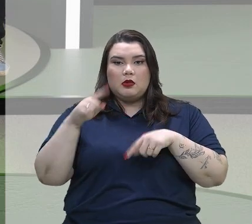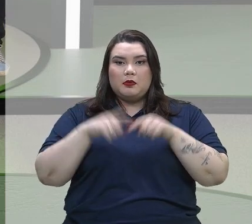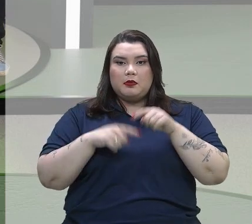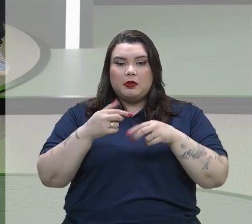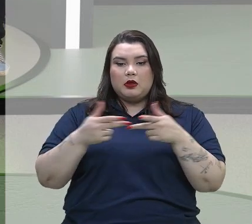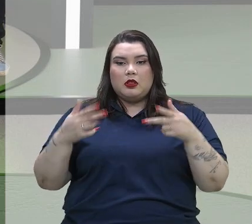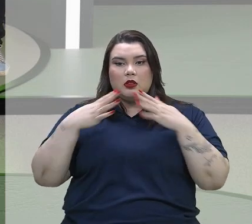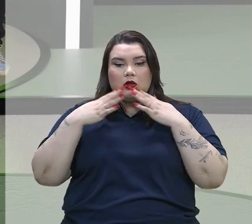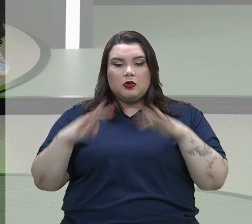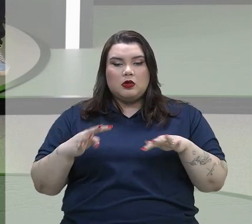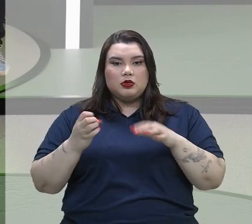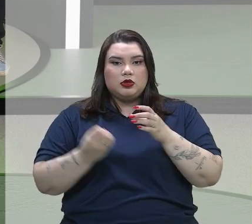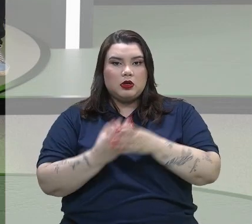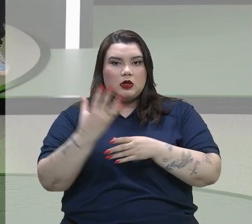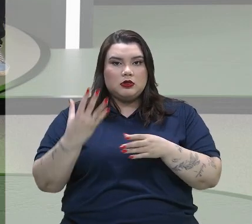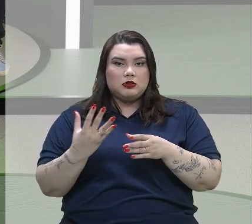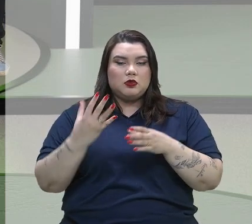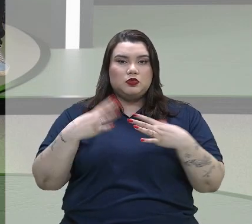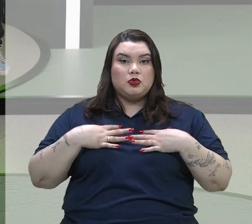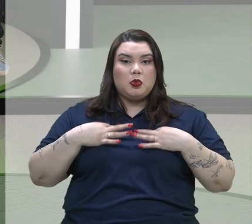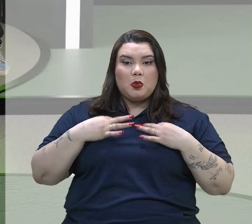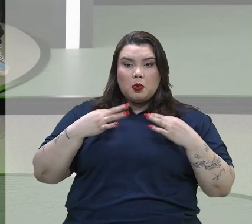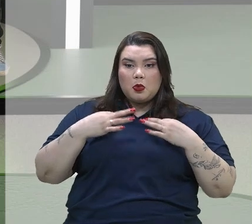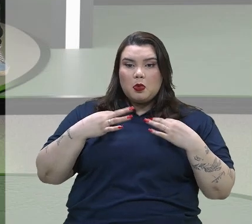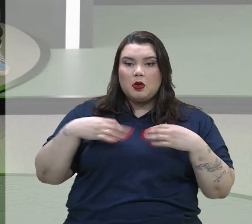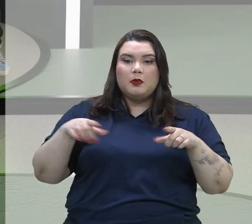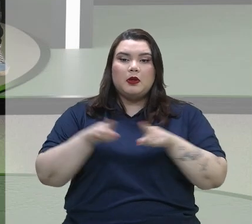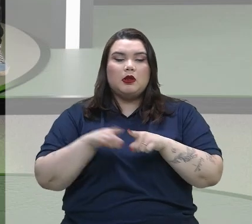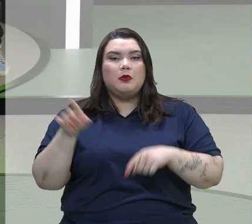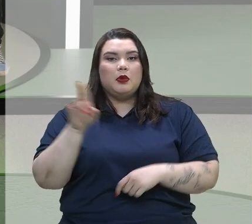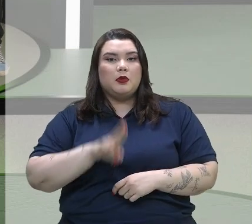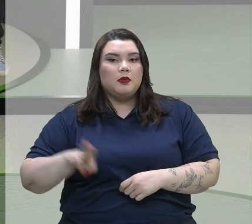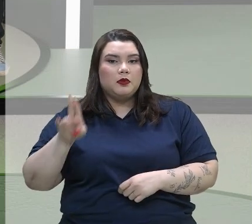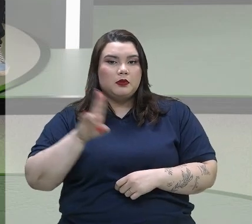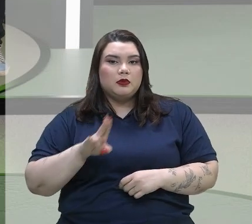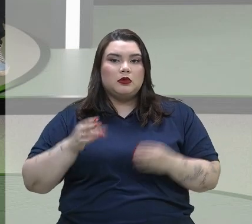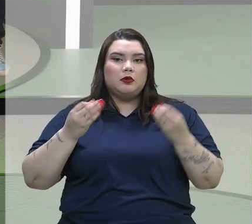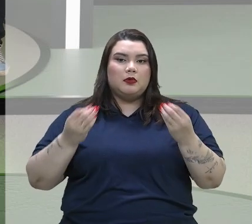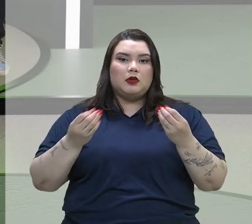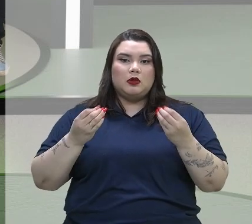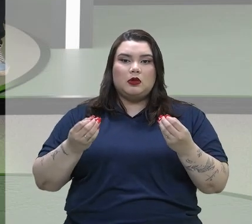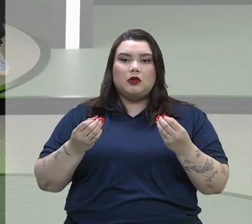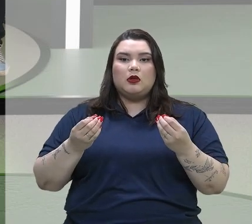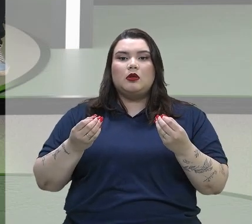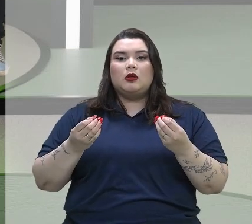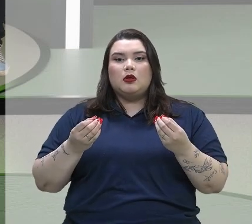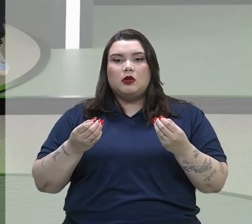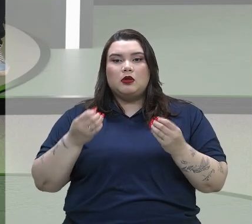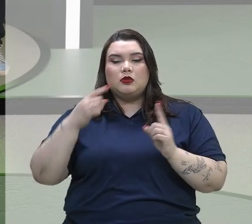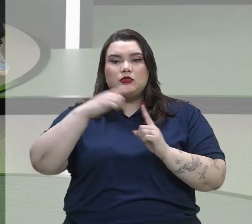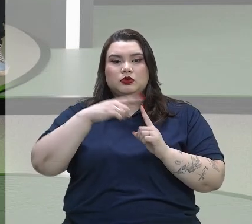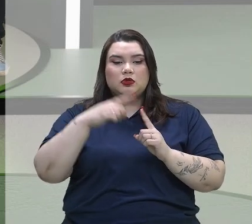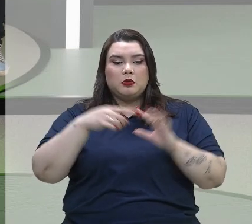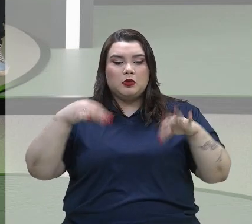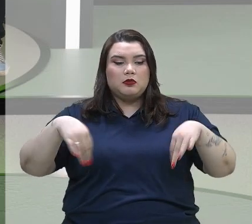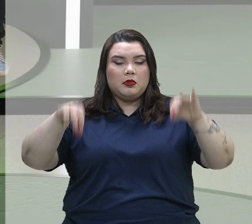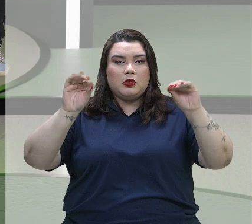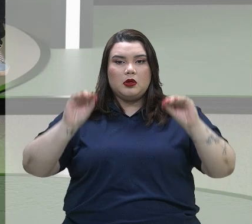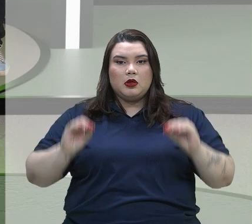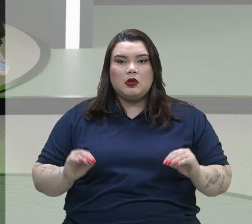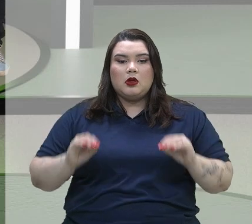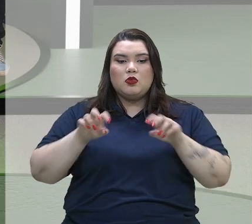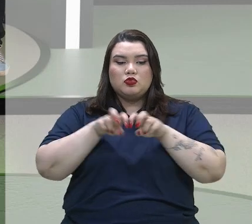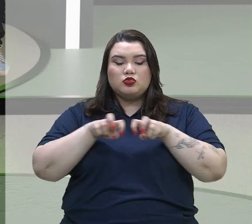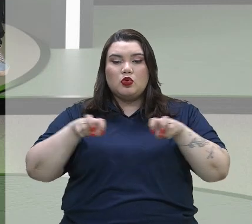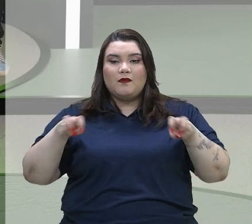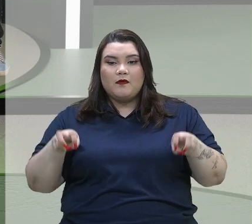na fabricação de roupas, eles também são usados, né, na forma de tecido para